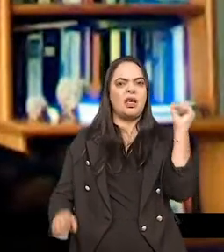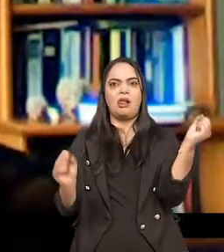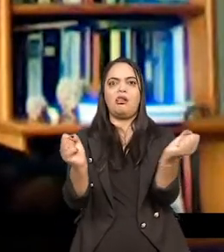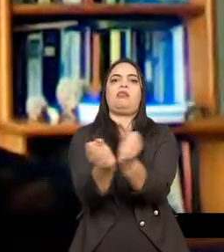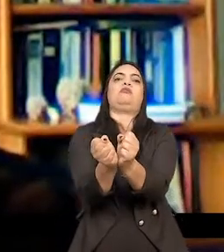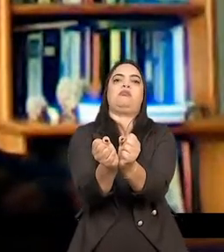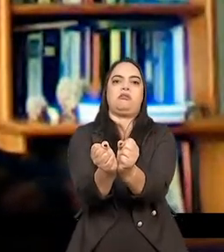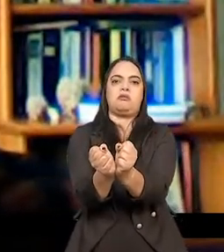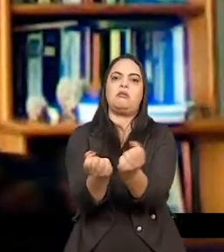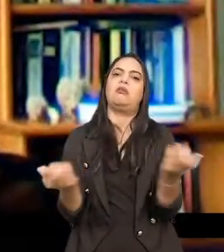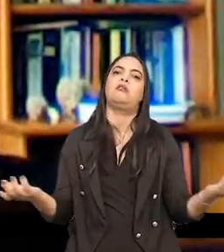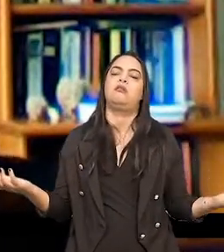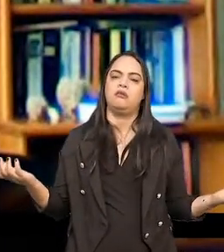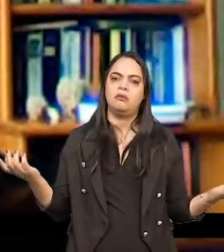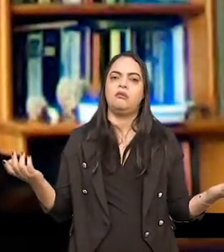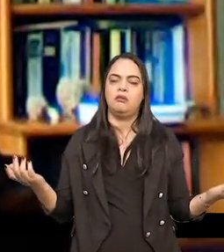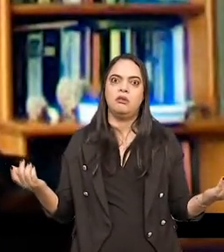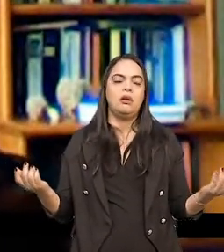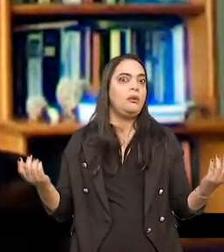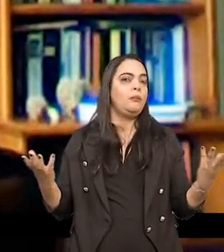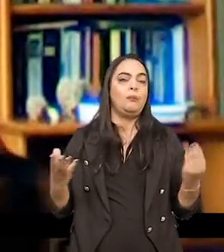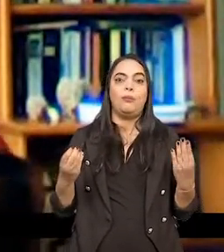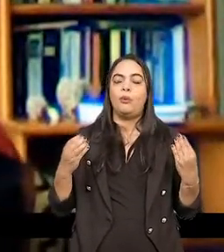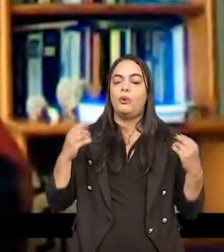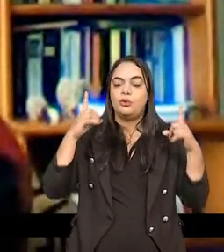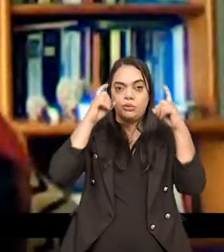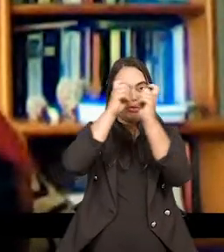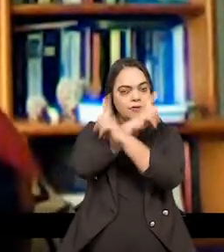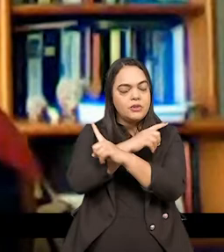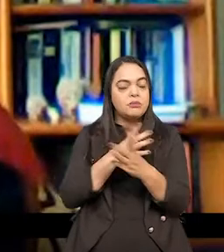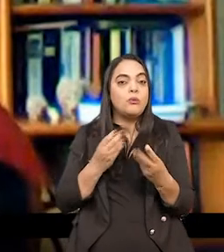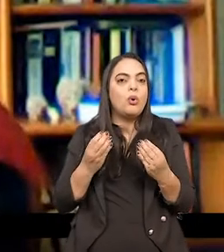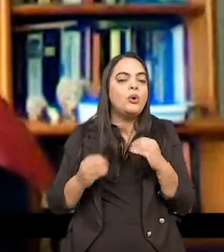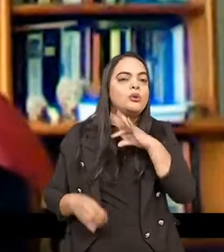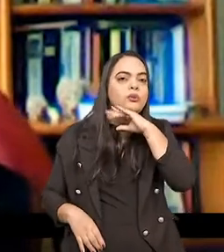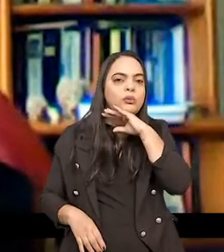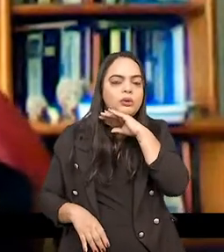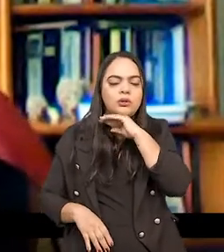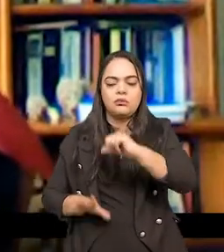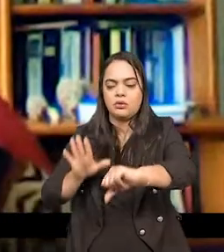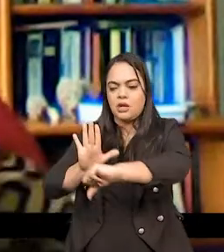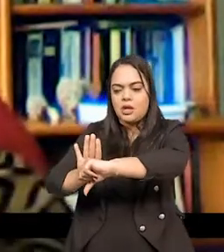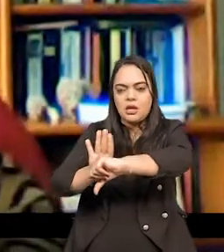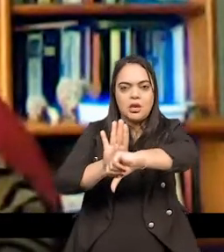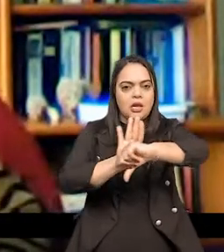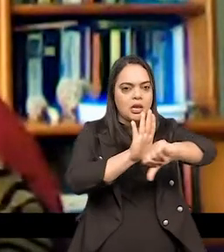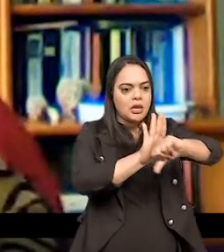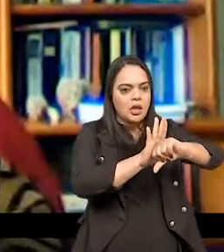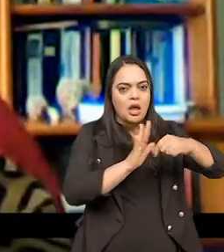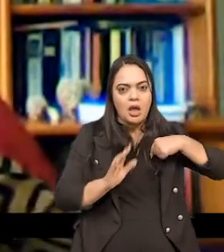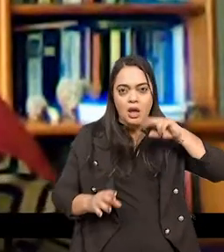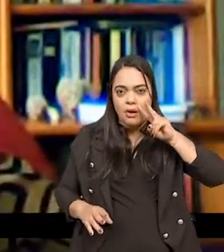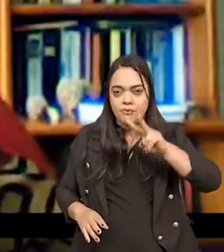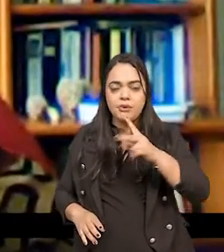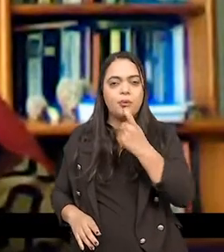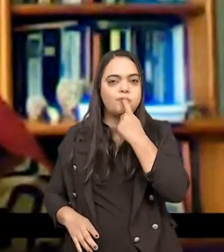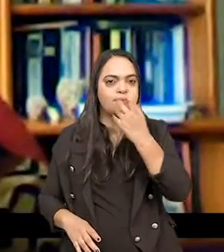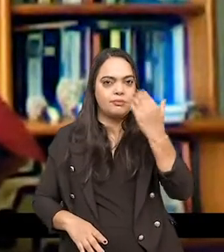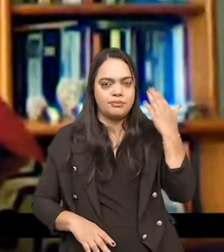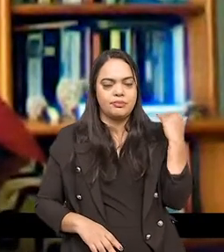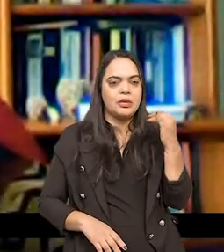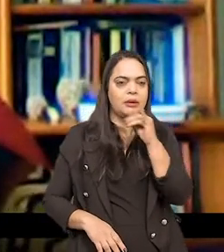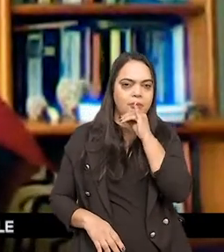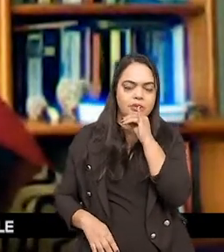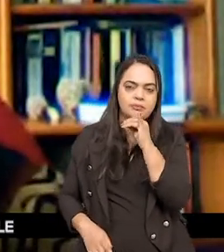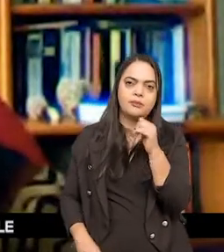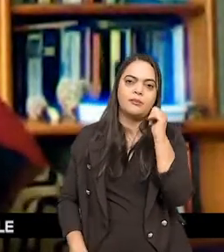foram terríveis, terríveis, terríveis, terríveis. Então, os crimes que eu tenho visto, e são crimes recentes, por exemplo, uma